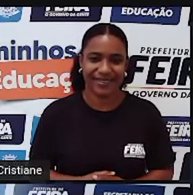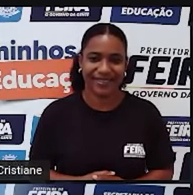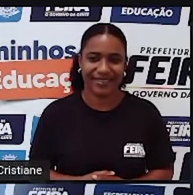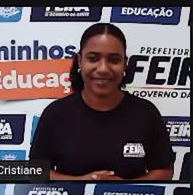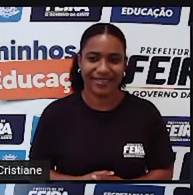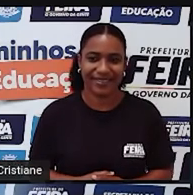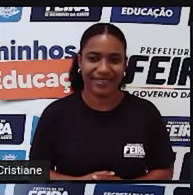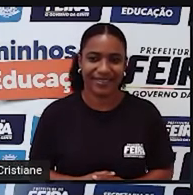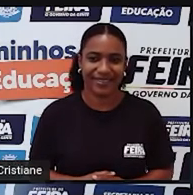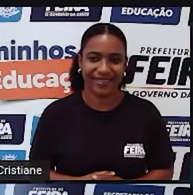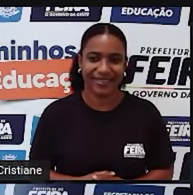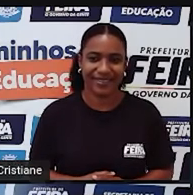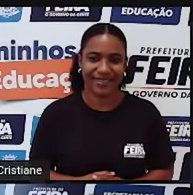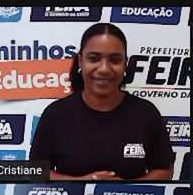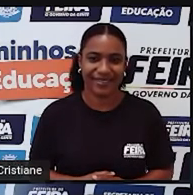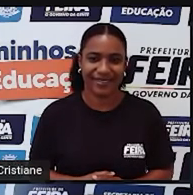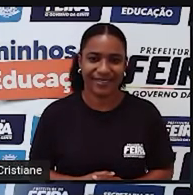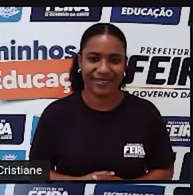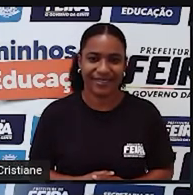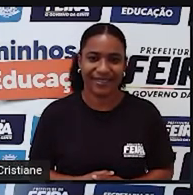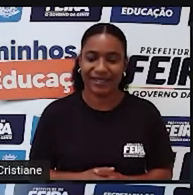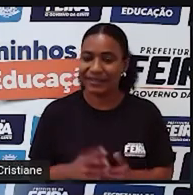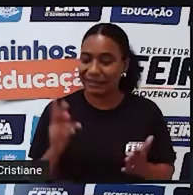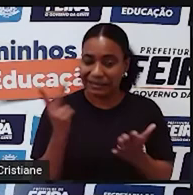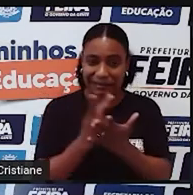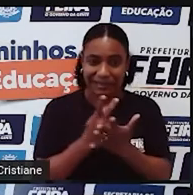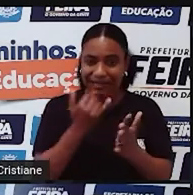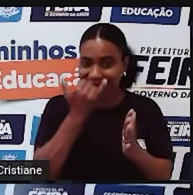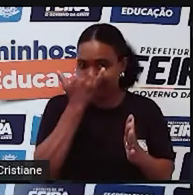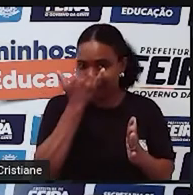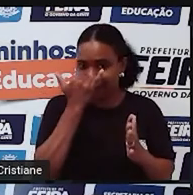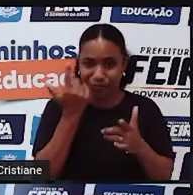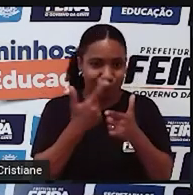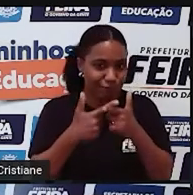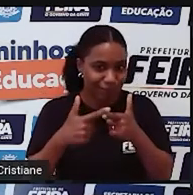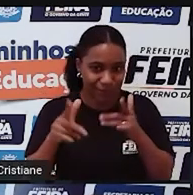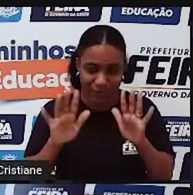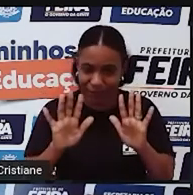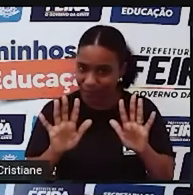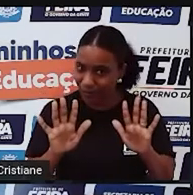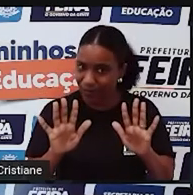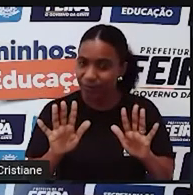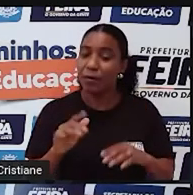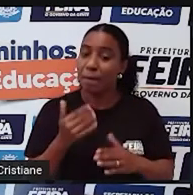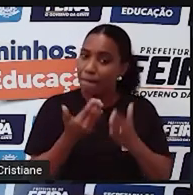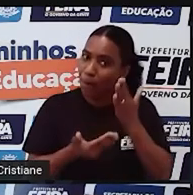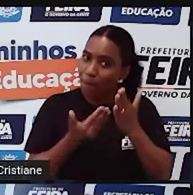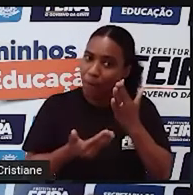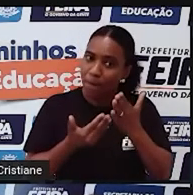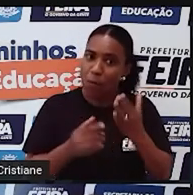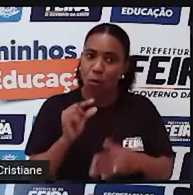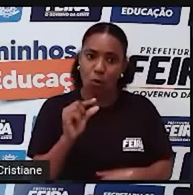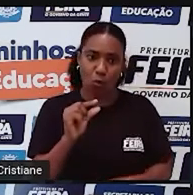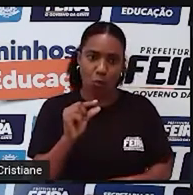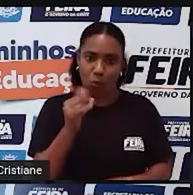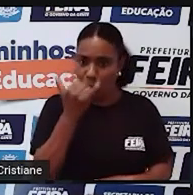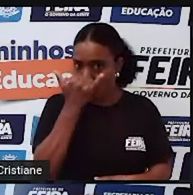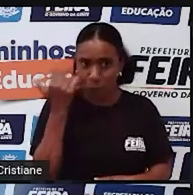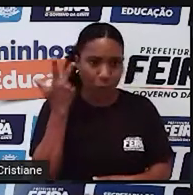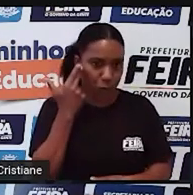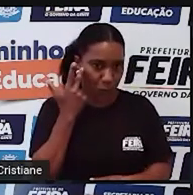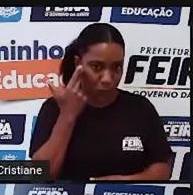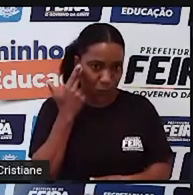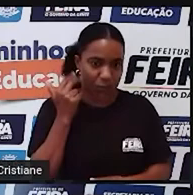Good evening. Eu acho que apertei alguma coisa errada, não foi? Mas não tem, vamos ter grandes prejuízos, não. Nós estamos bem. Na